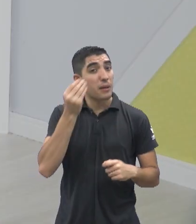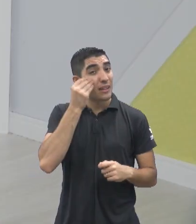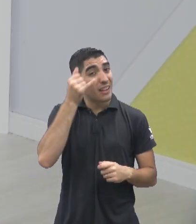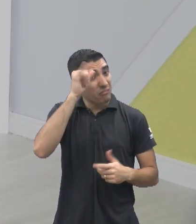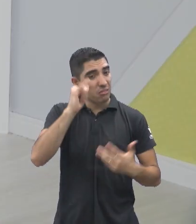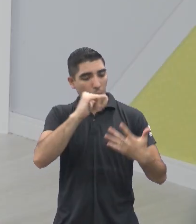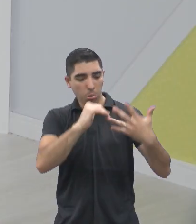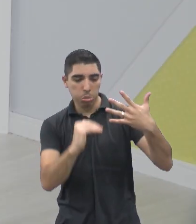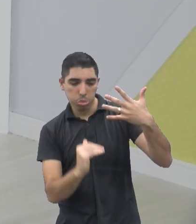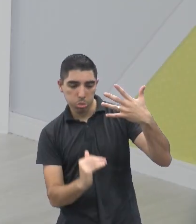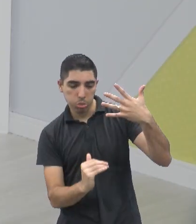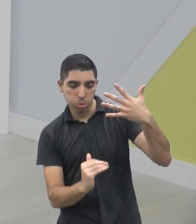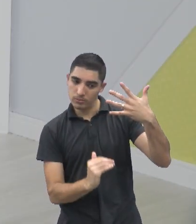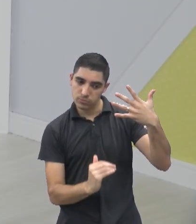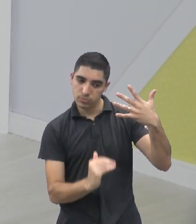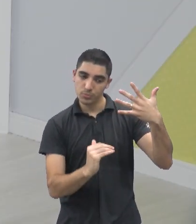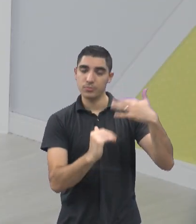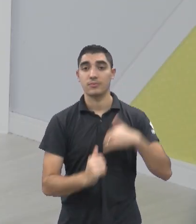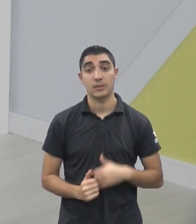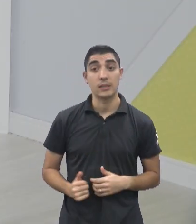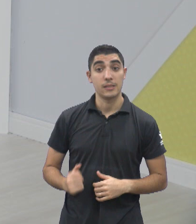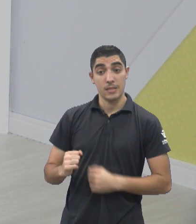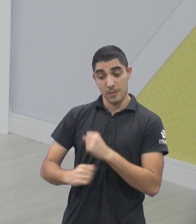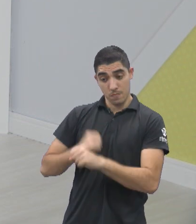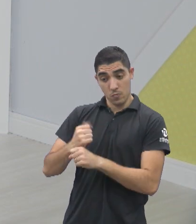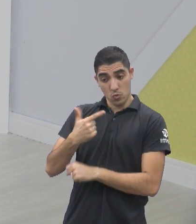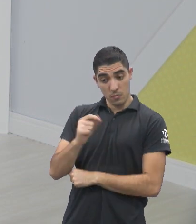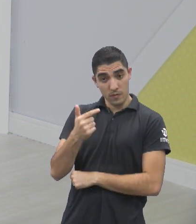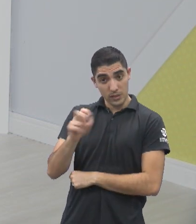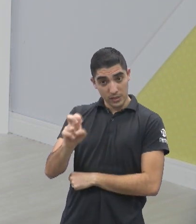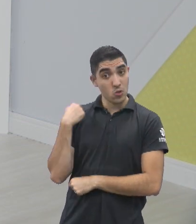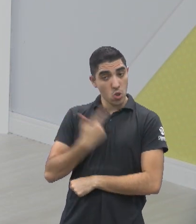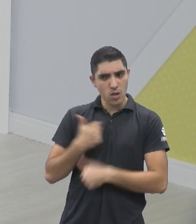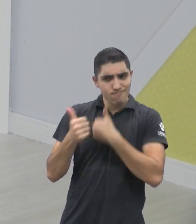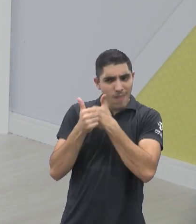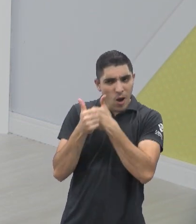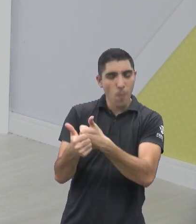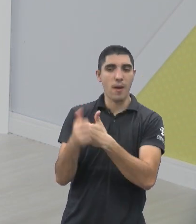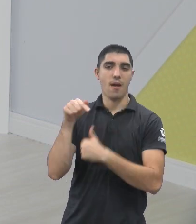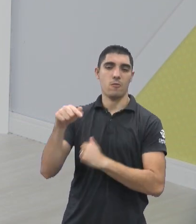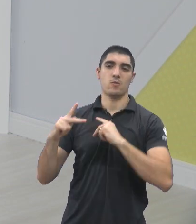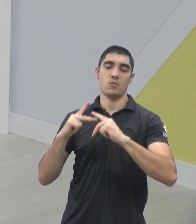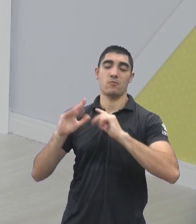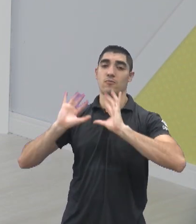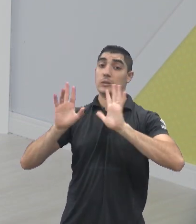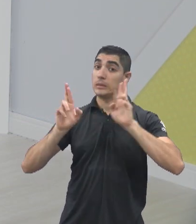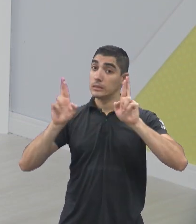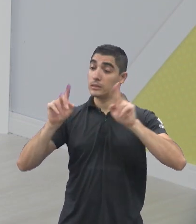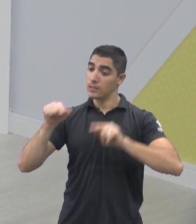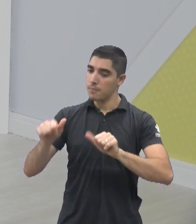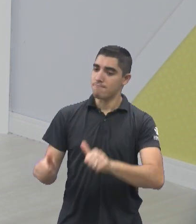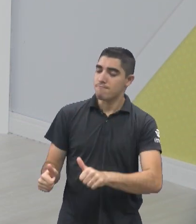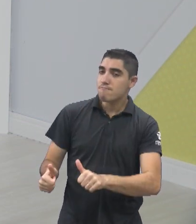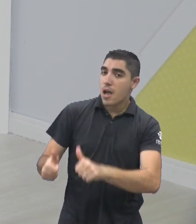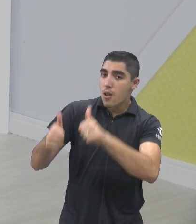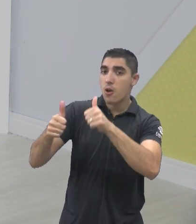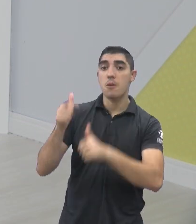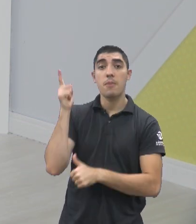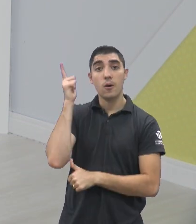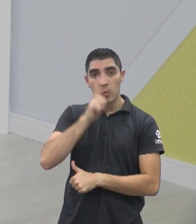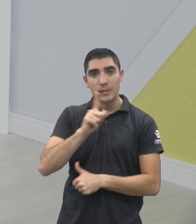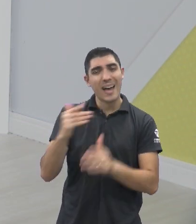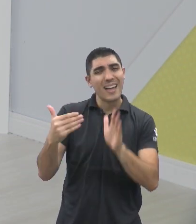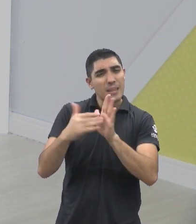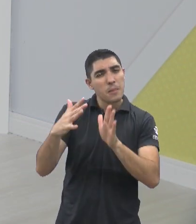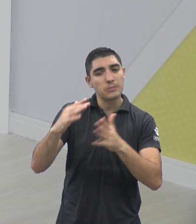é, vamos acompanhar muito em 2025 esse vôlei São José. Esperamos uma recuperação da equipe para pelo menos entrar entre os 8 e